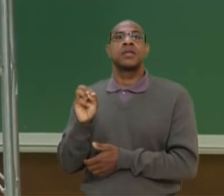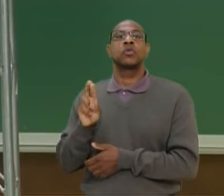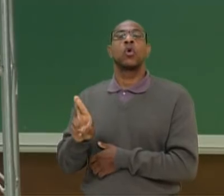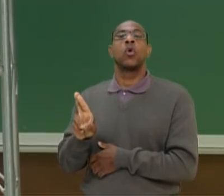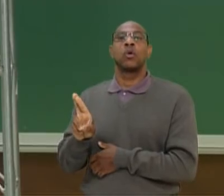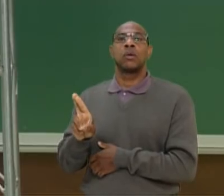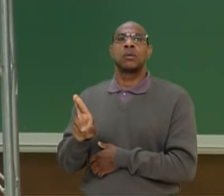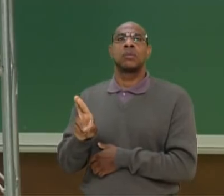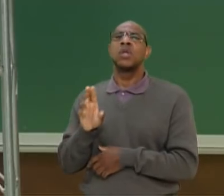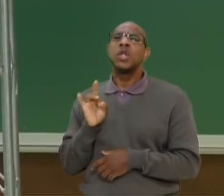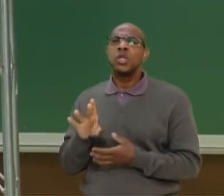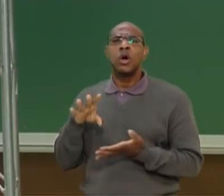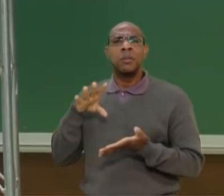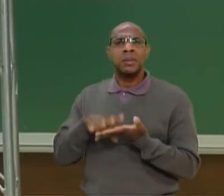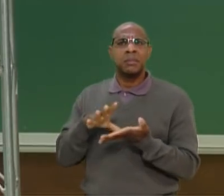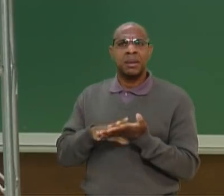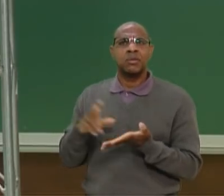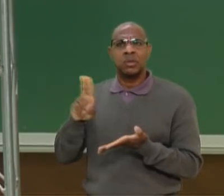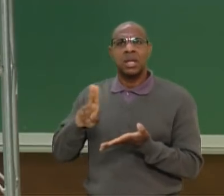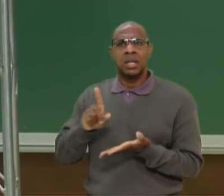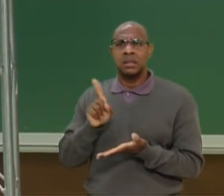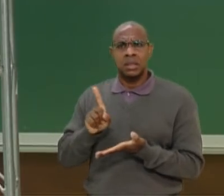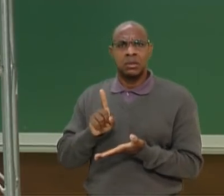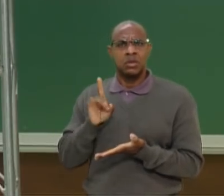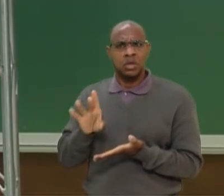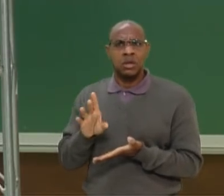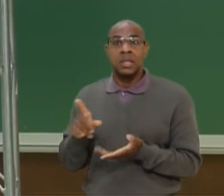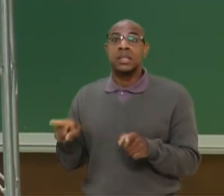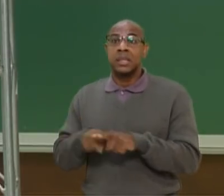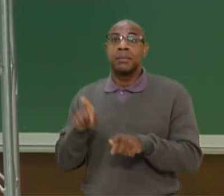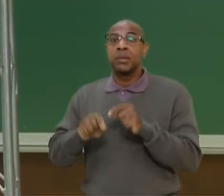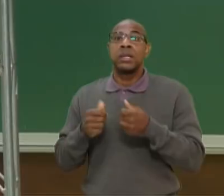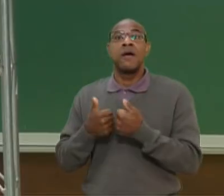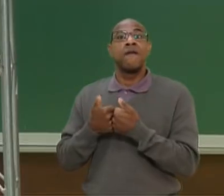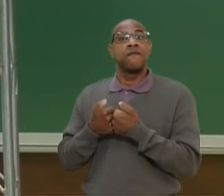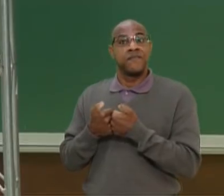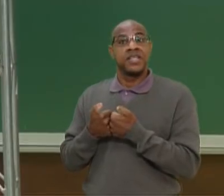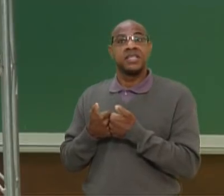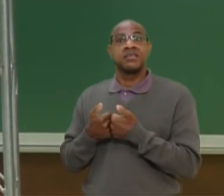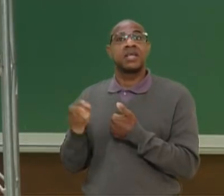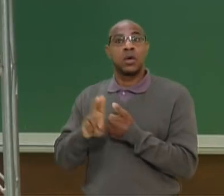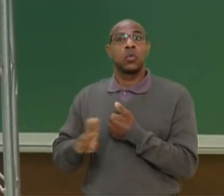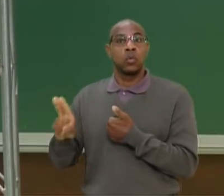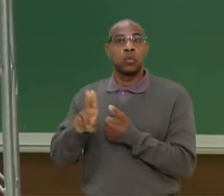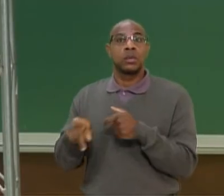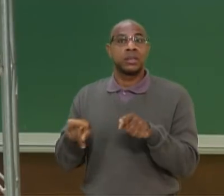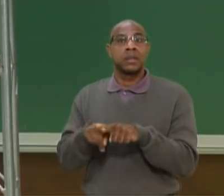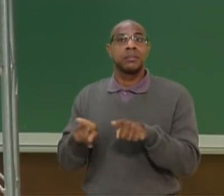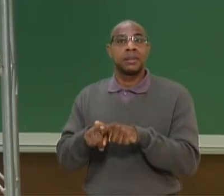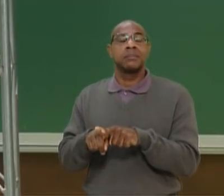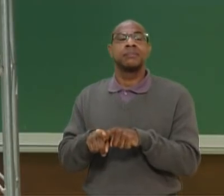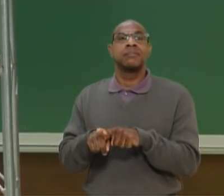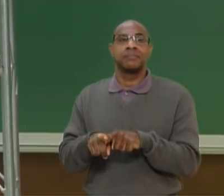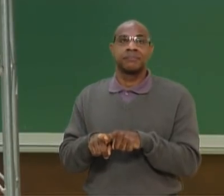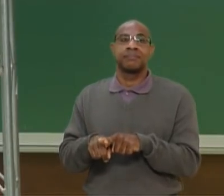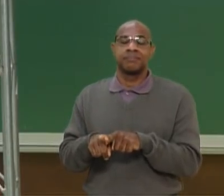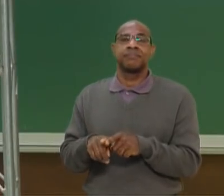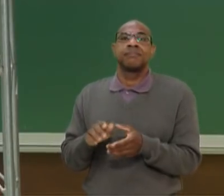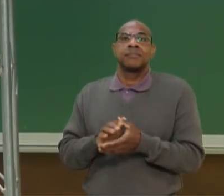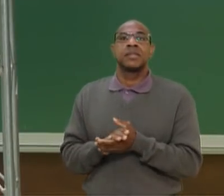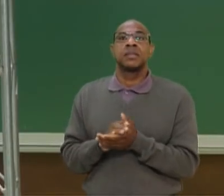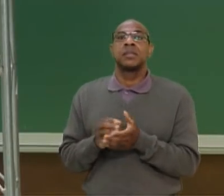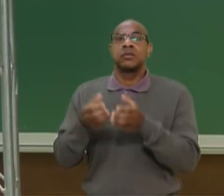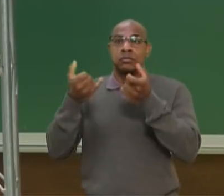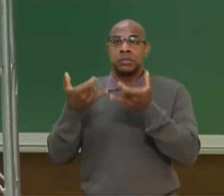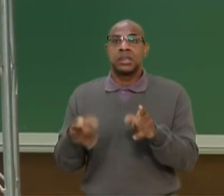só em matemática utilizado, né? O pessoal lá na física está acostumado, desde lá do primeiro ano, o professor de física, trabalhando o